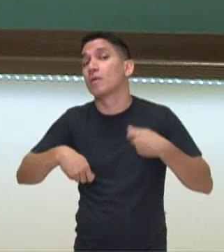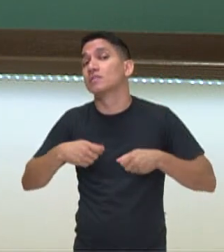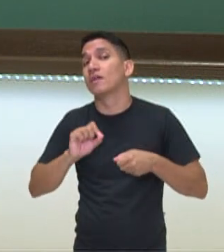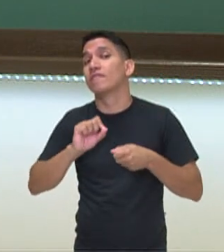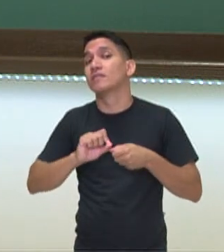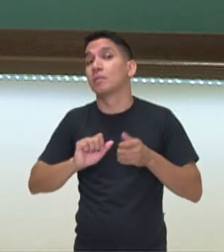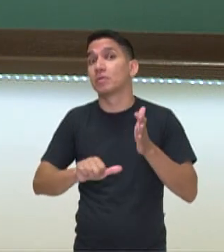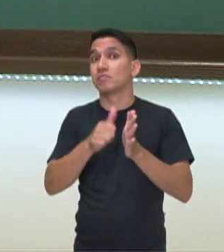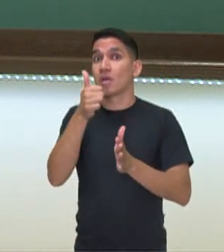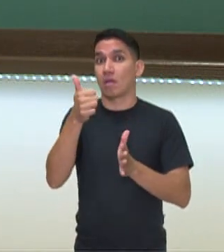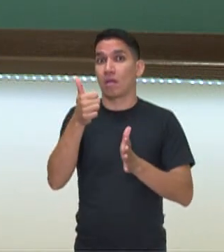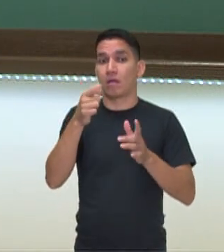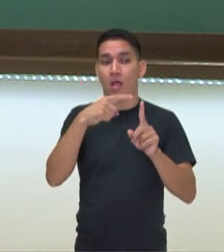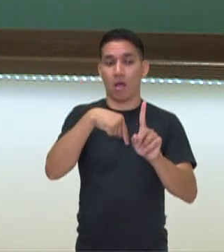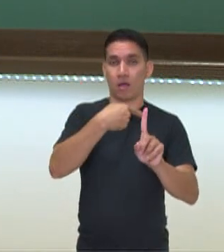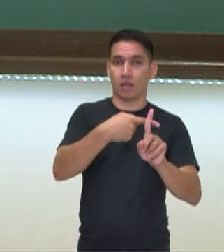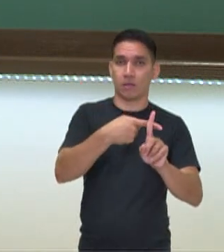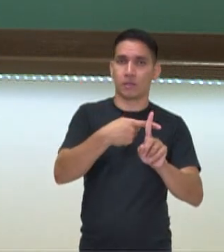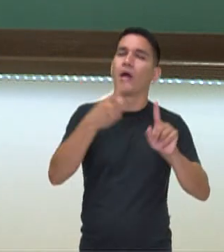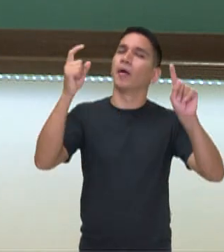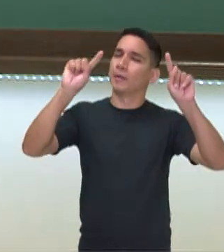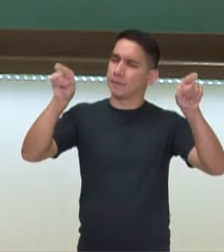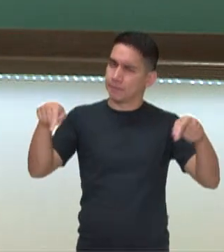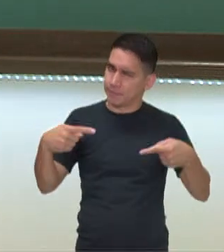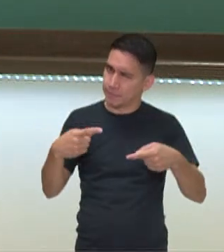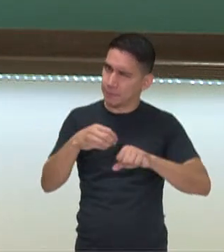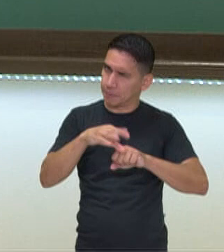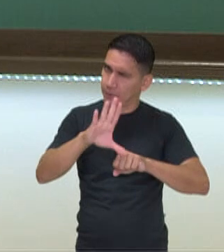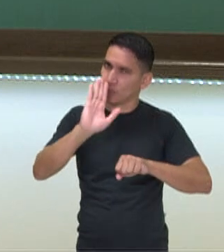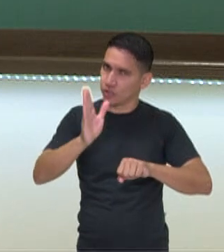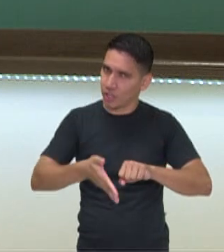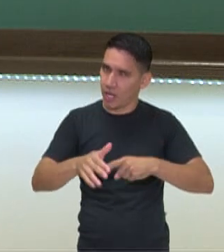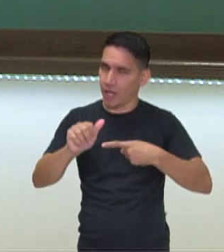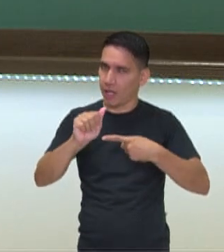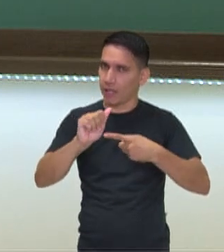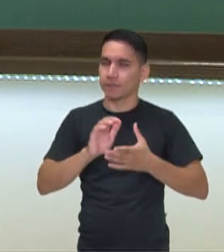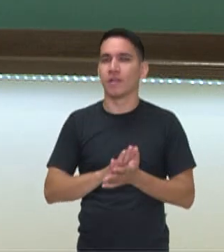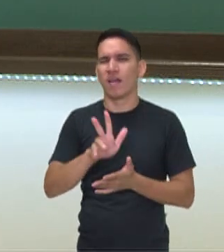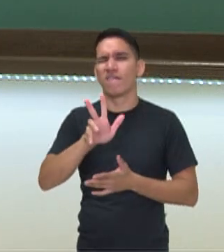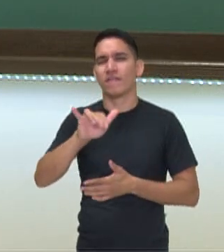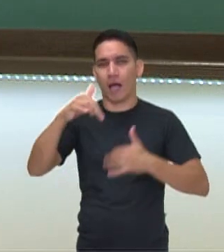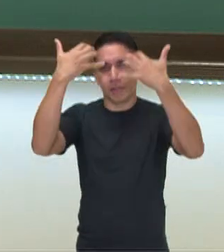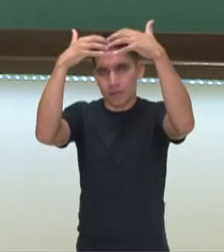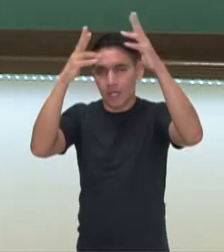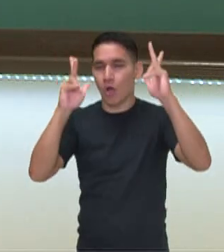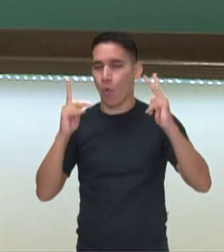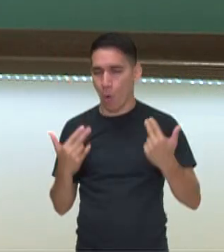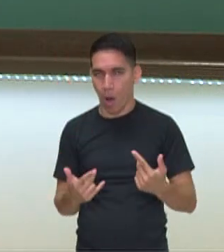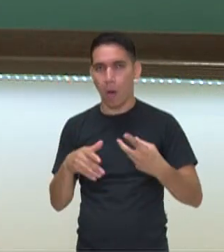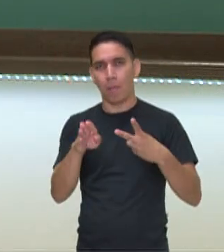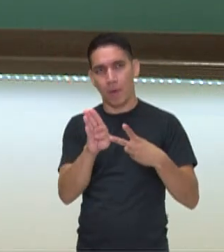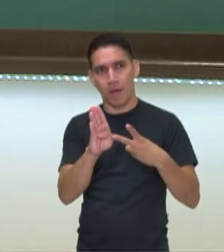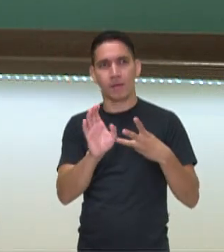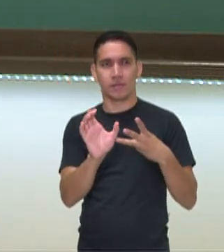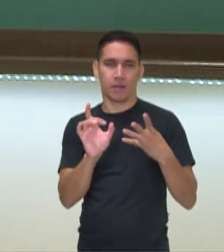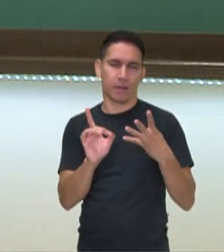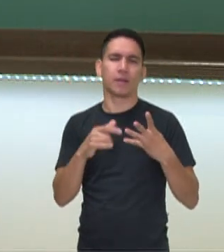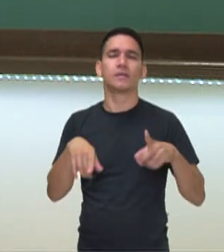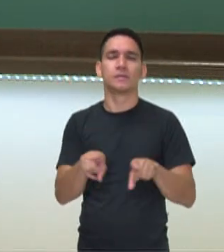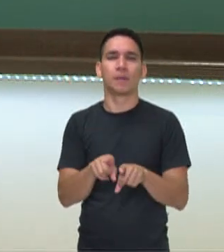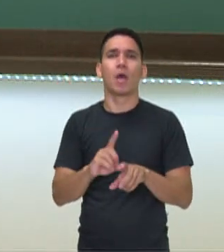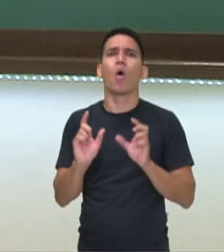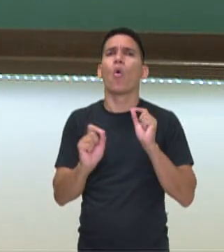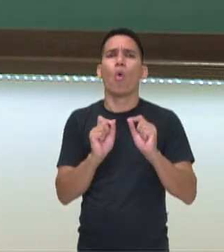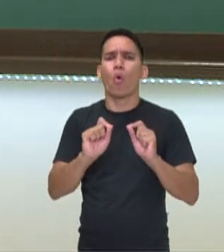adição? O parênteses. Já dei um spoiler aí na letra A, né? Vocês vão pensar a mesma coisa para a letra B. Aonde que eu vou colocar